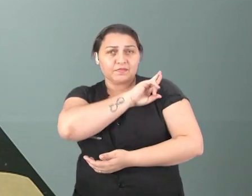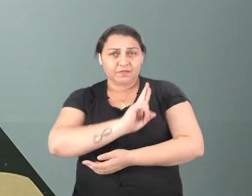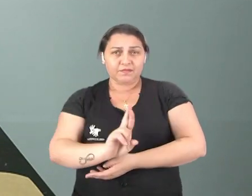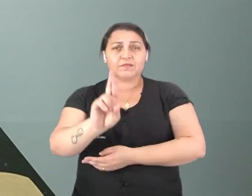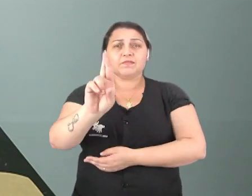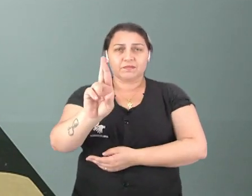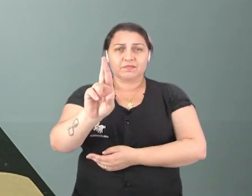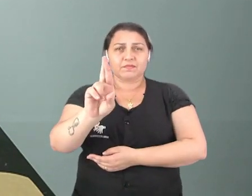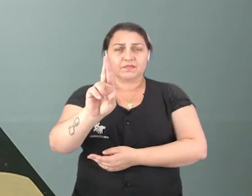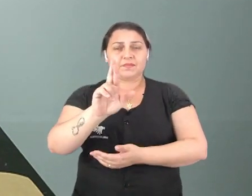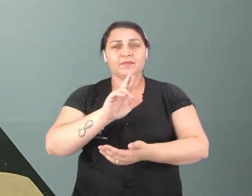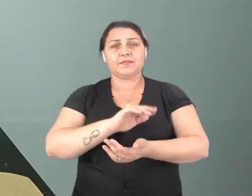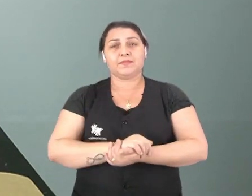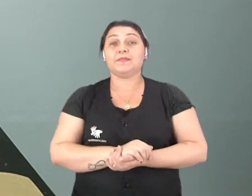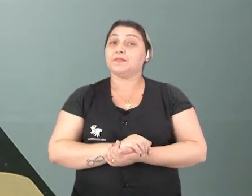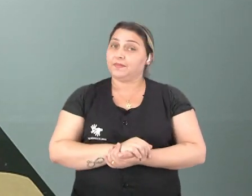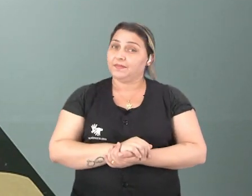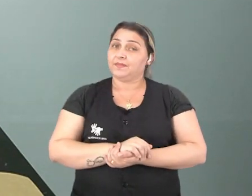representante?